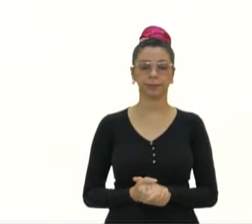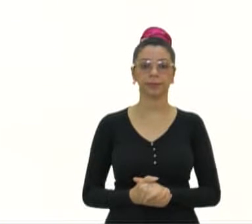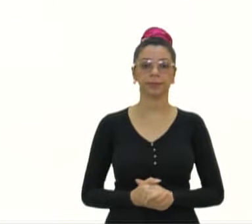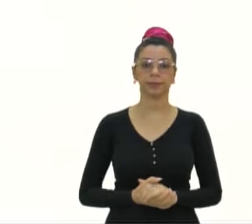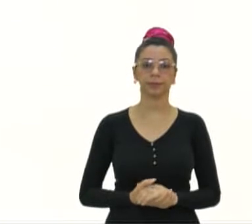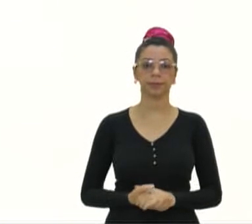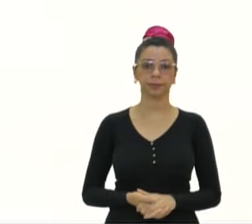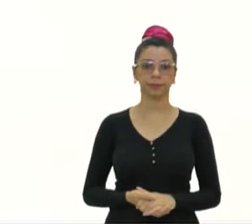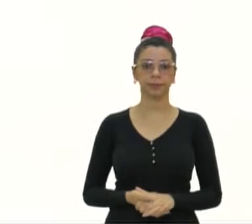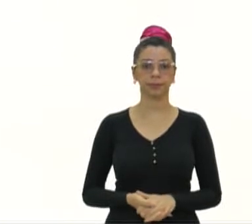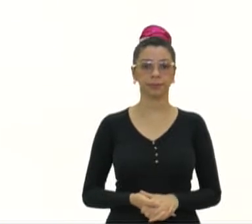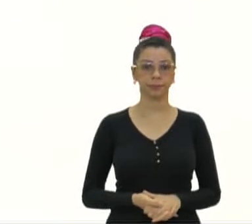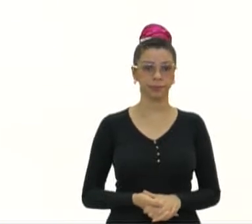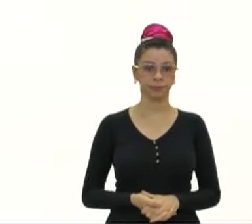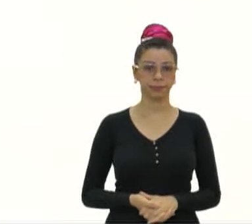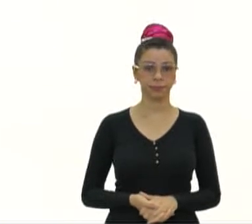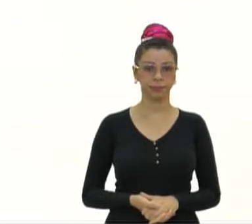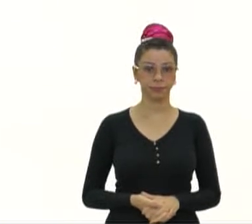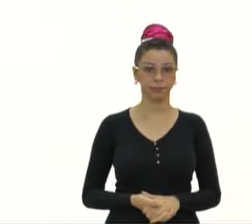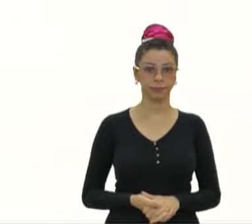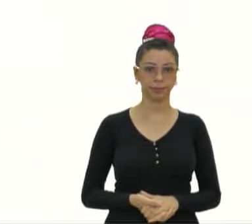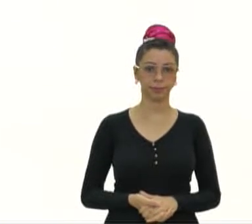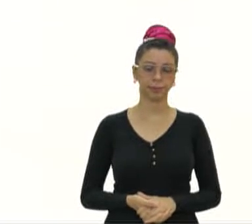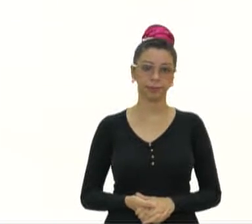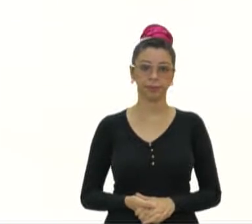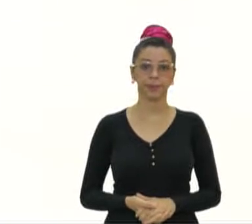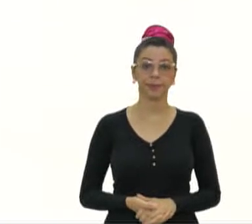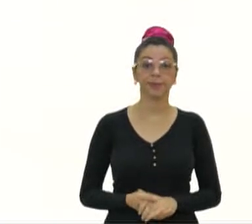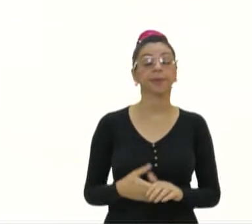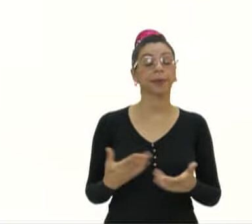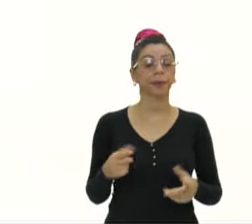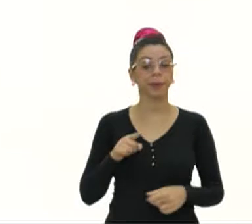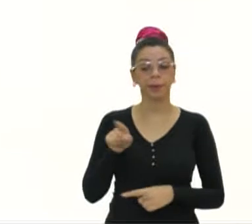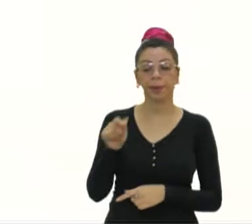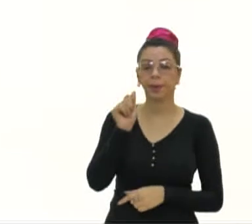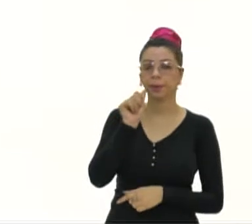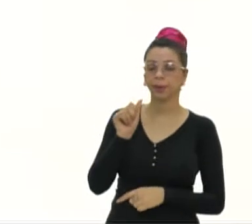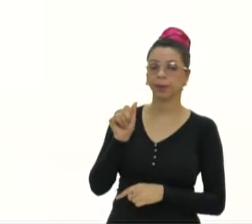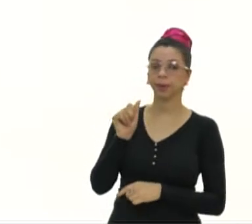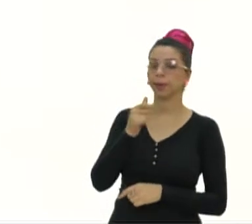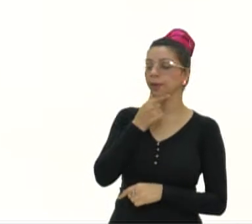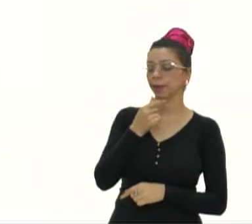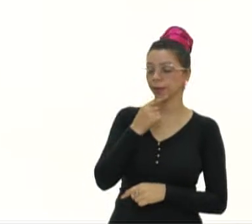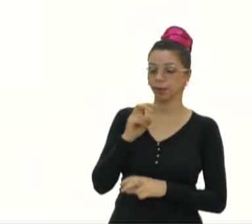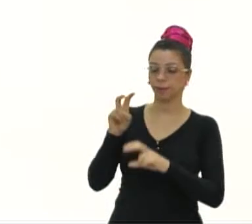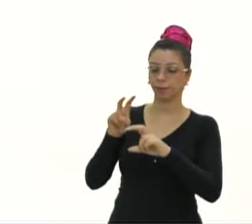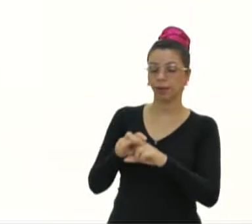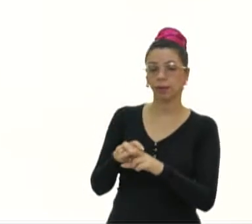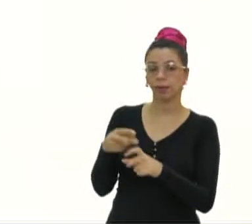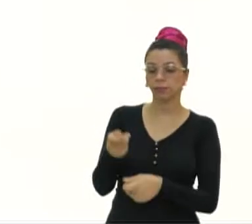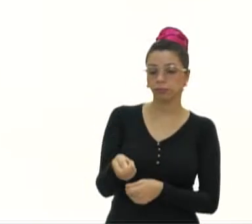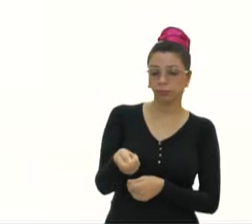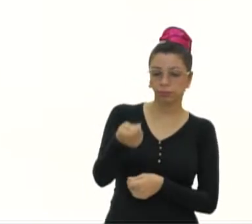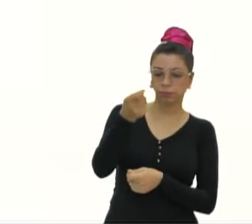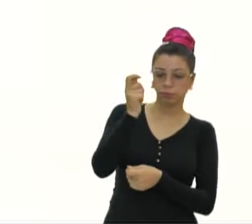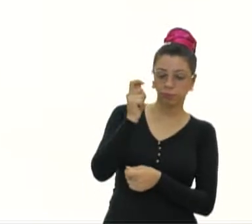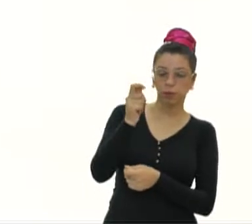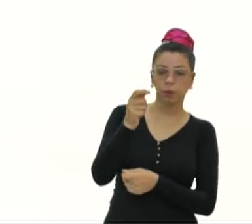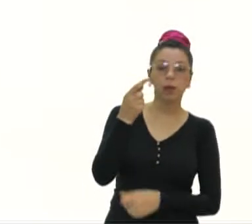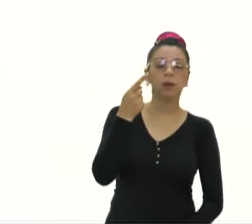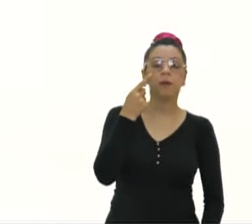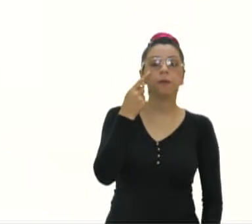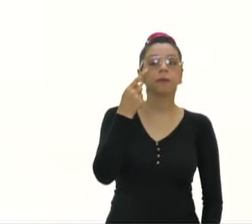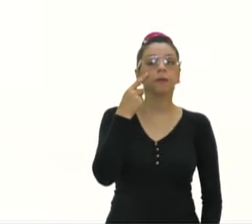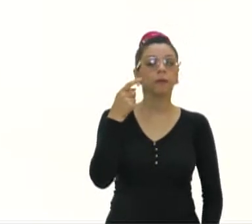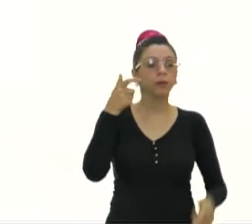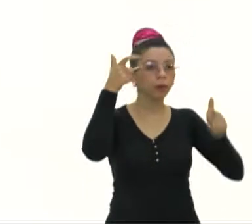a man's hat floating down the river. Ele estava sentado no banco de pesca quando viu o chapéu de um